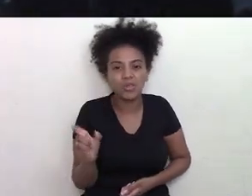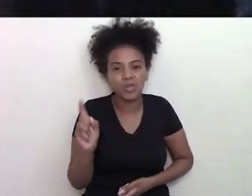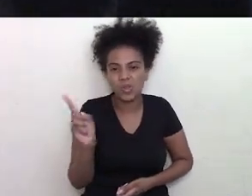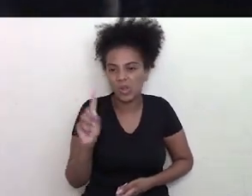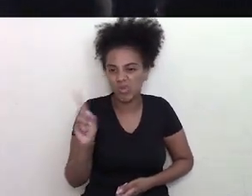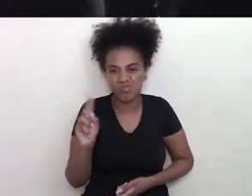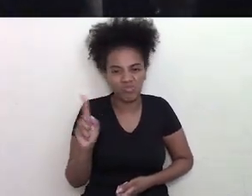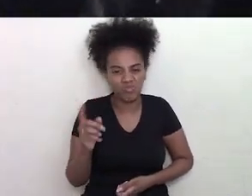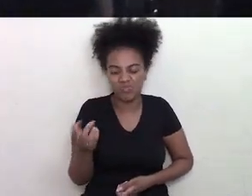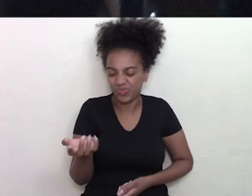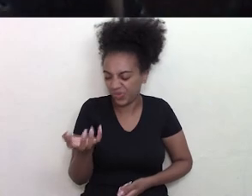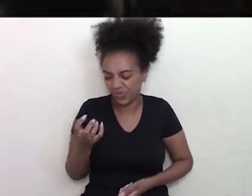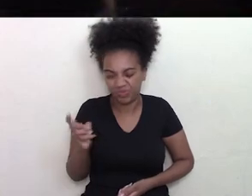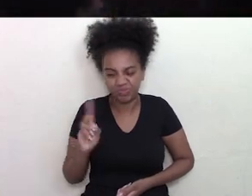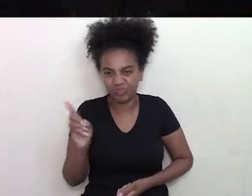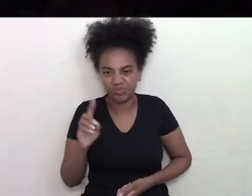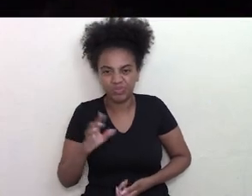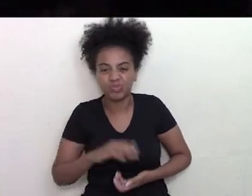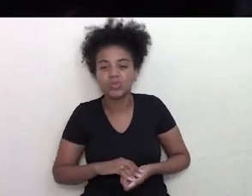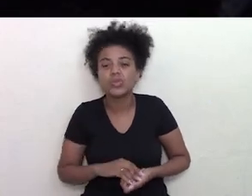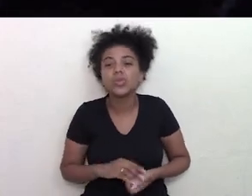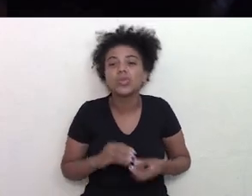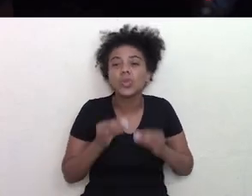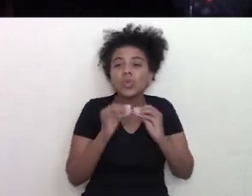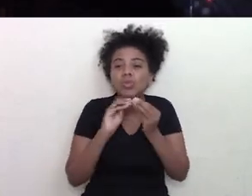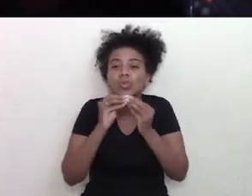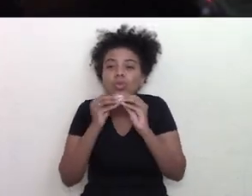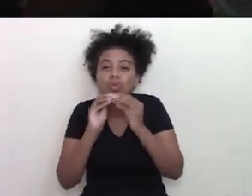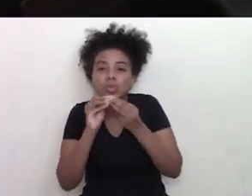de graça, nem de graça.